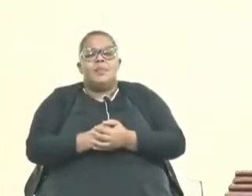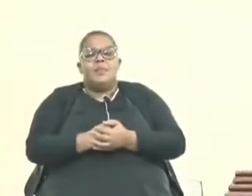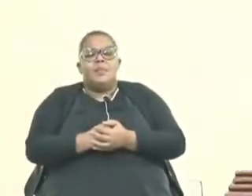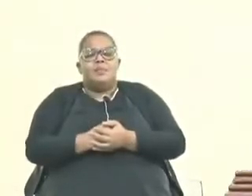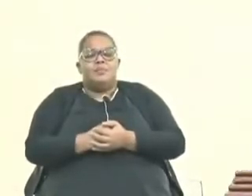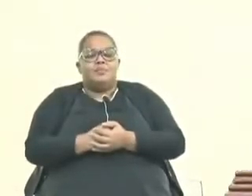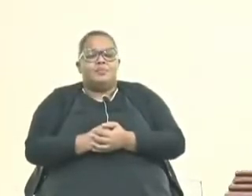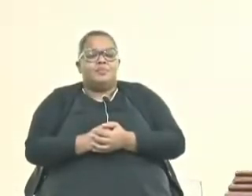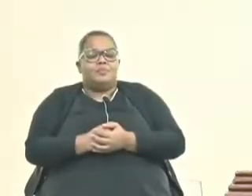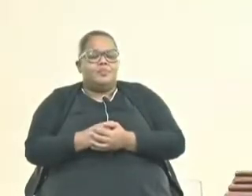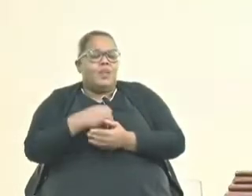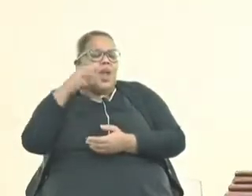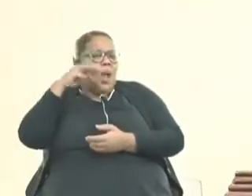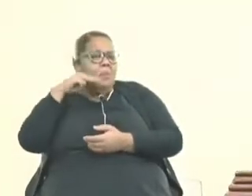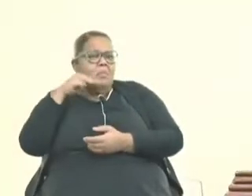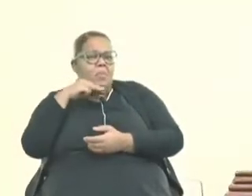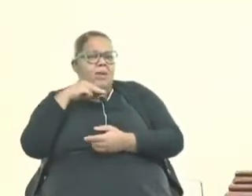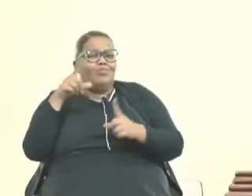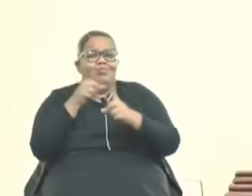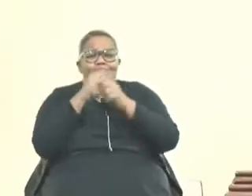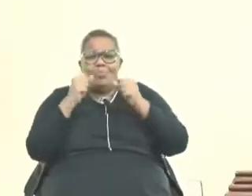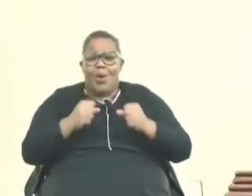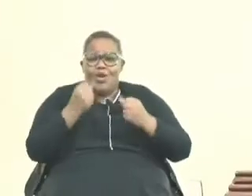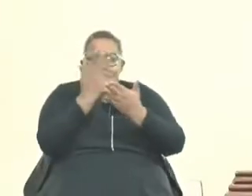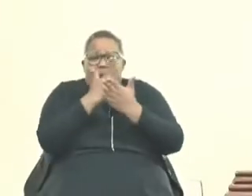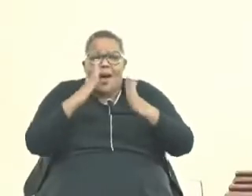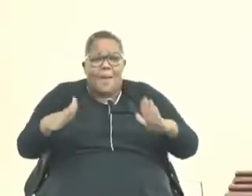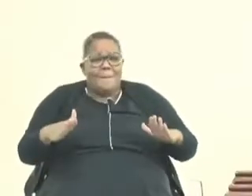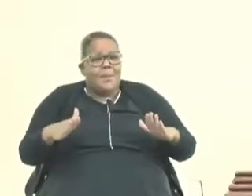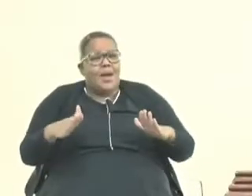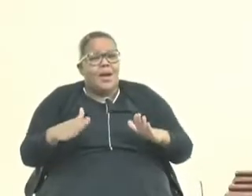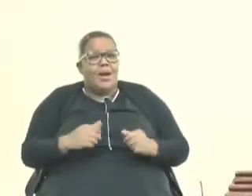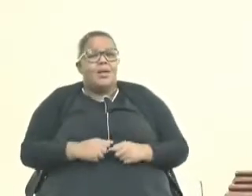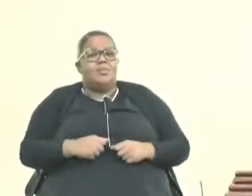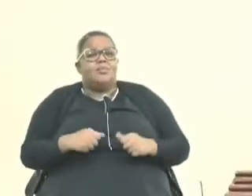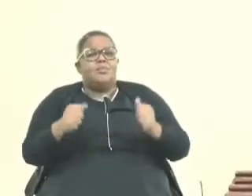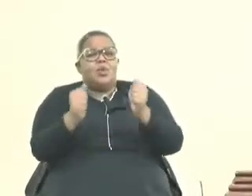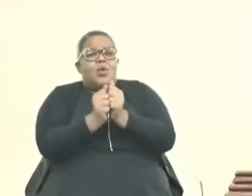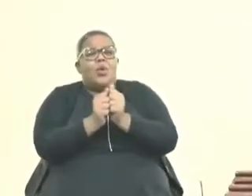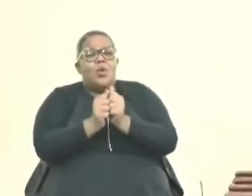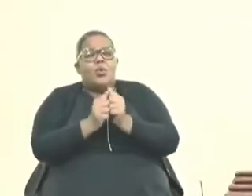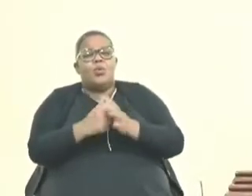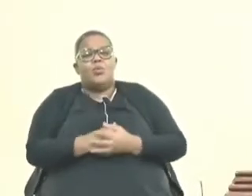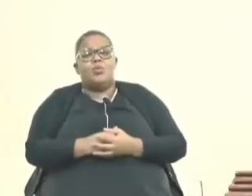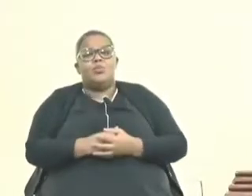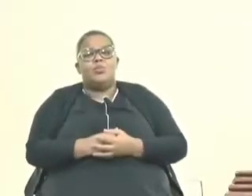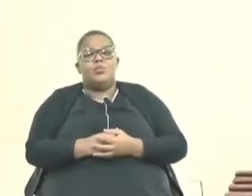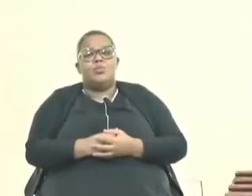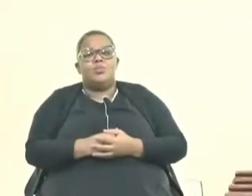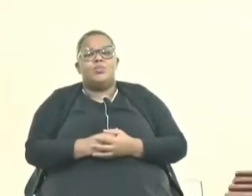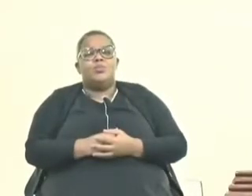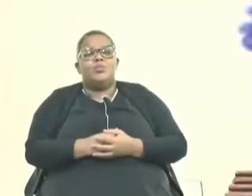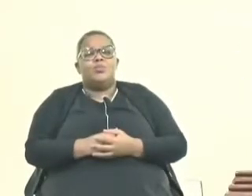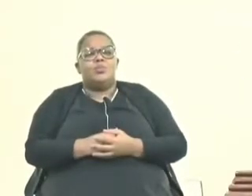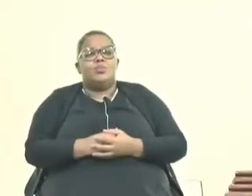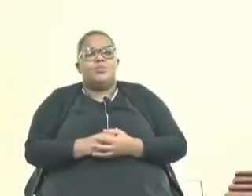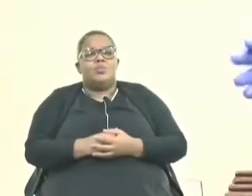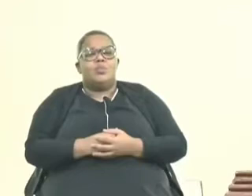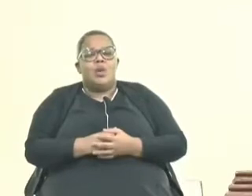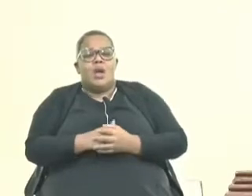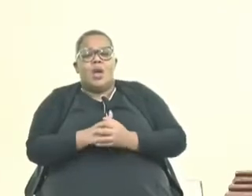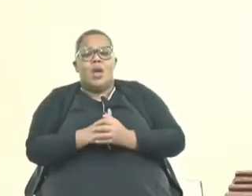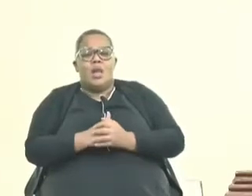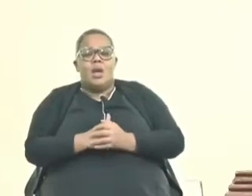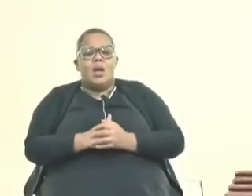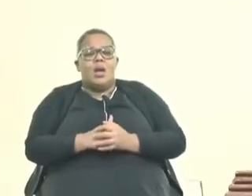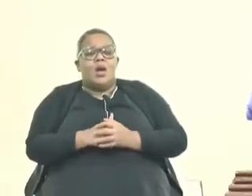com seus filhos com a sua família e é algo muito difícil nos dias atuais por isso que temos feito orações pela família as pessoas